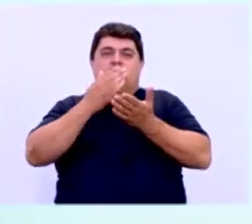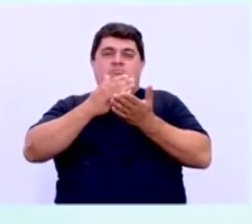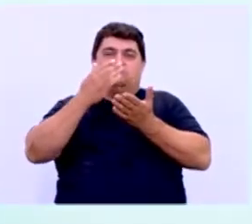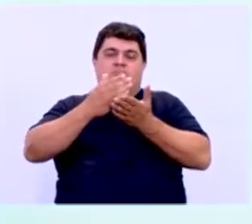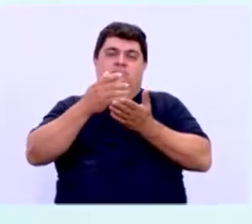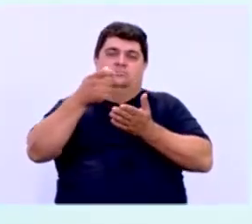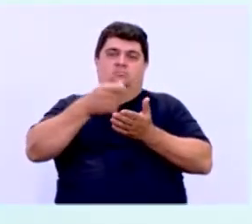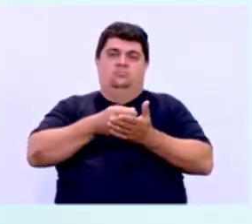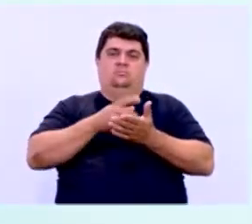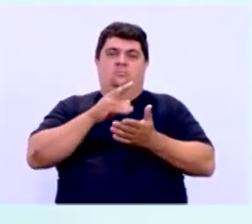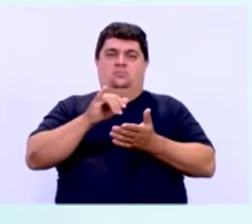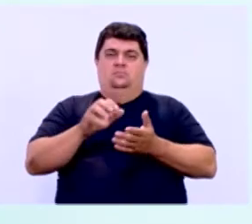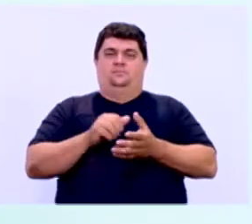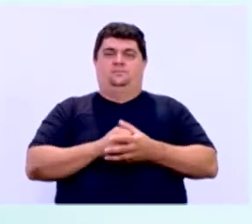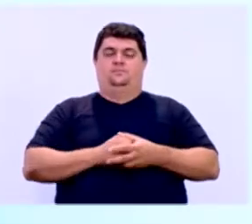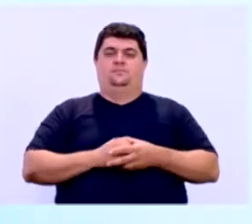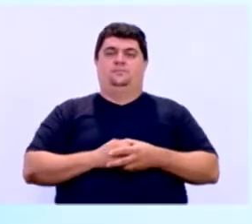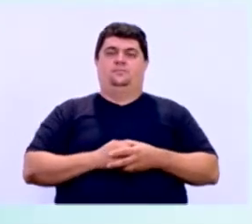né?